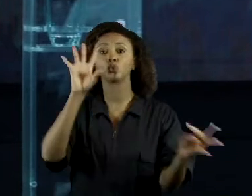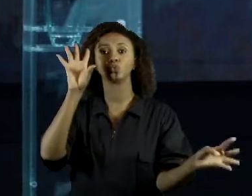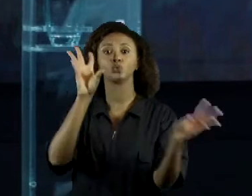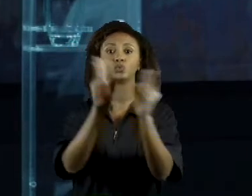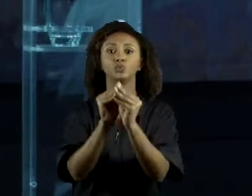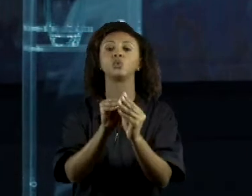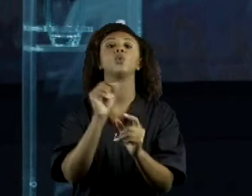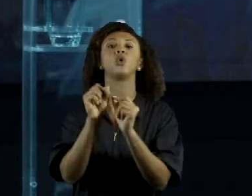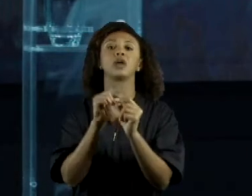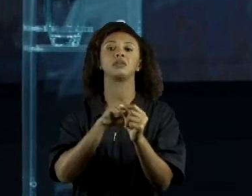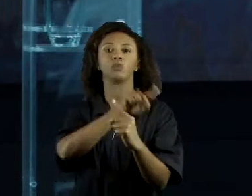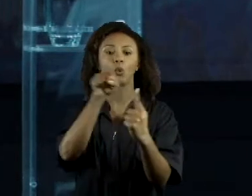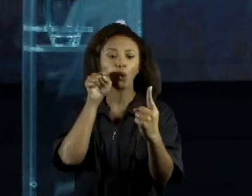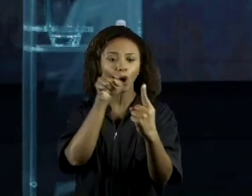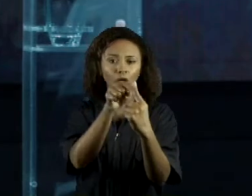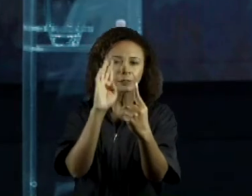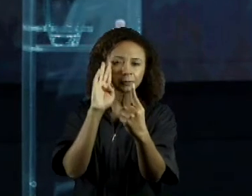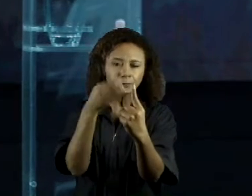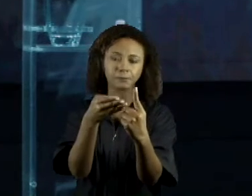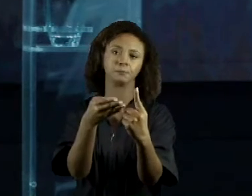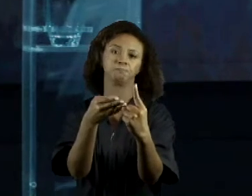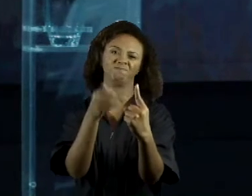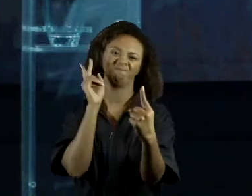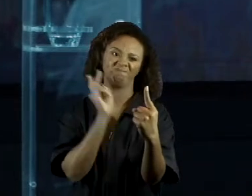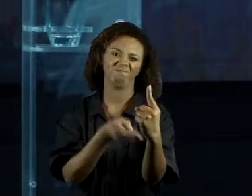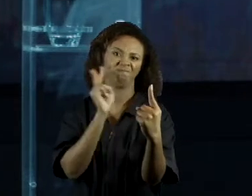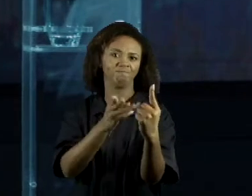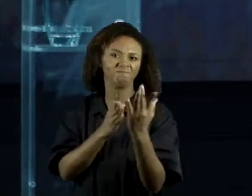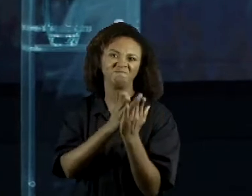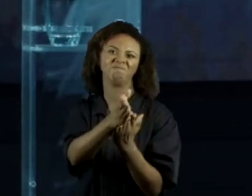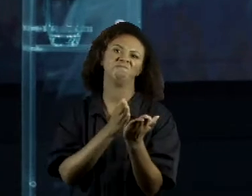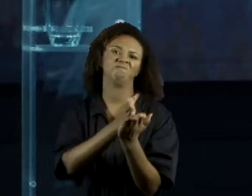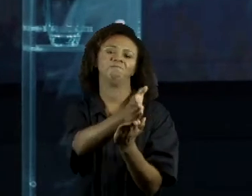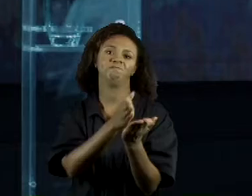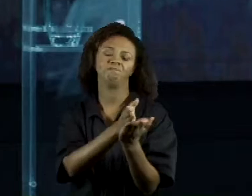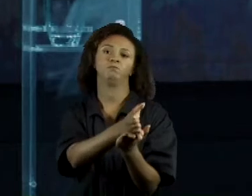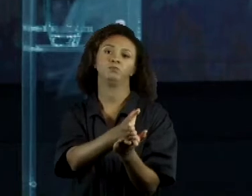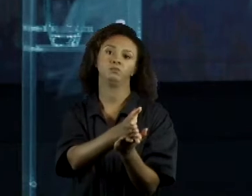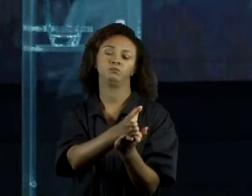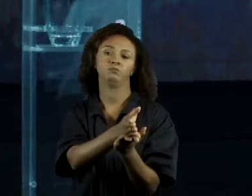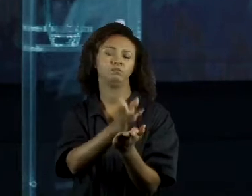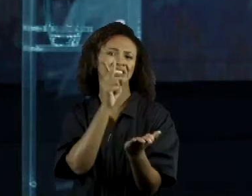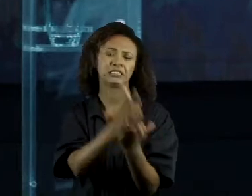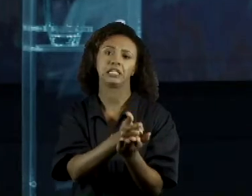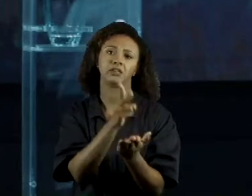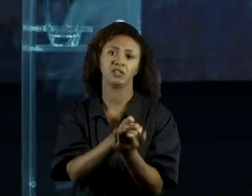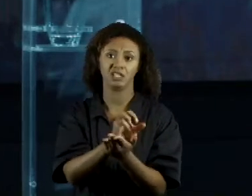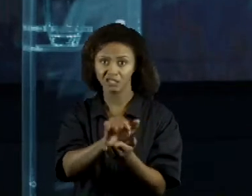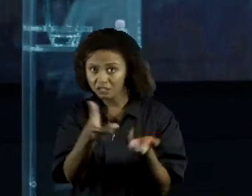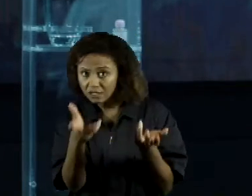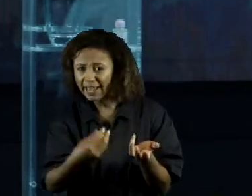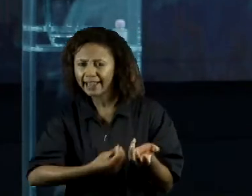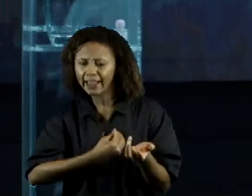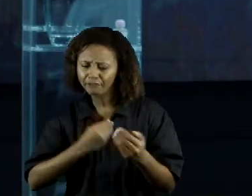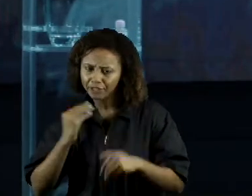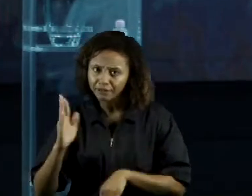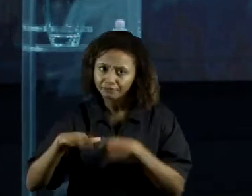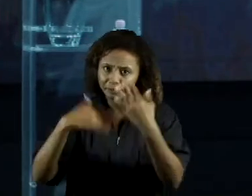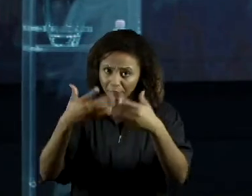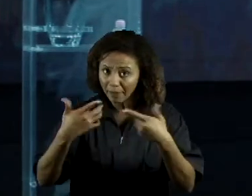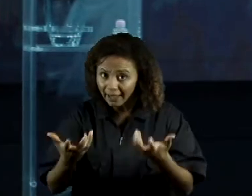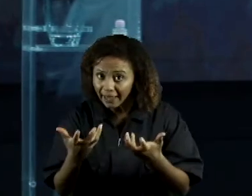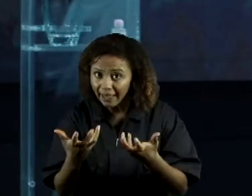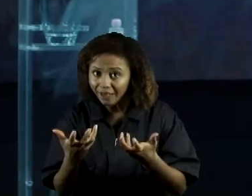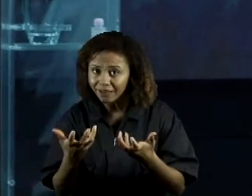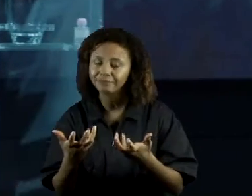para o alvo. Você quer ser bem sucedido na sua vida? Descubra o seu